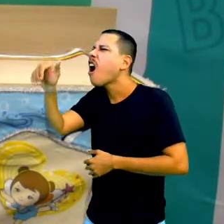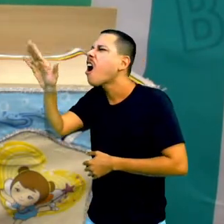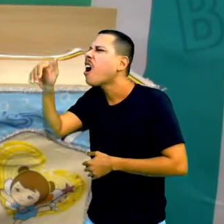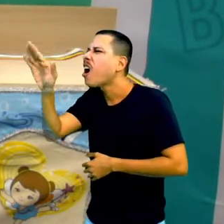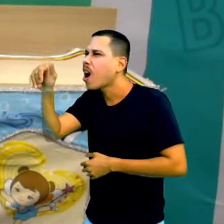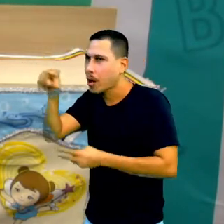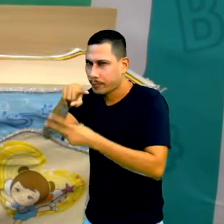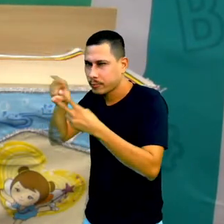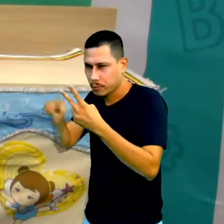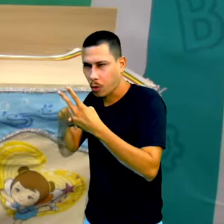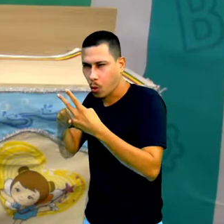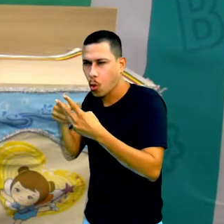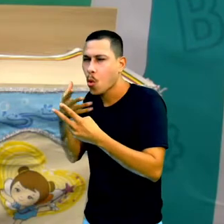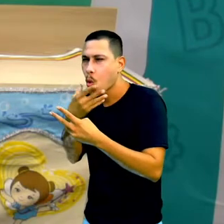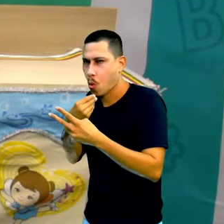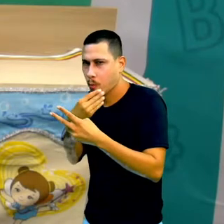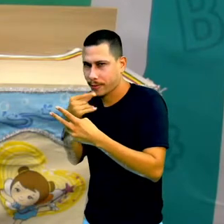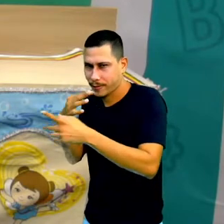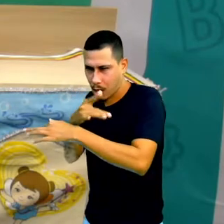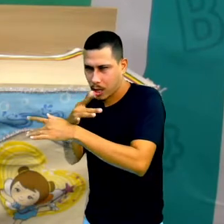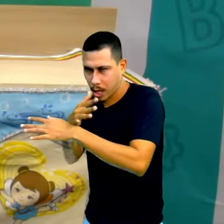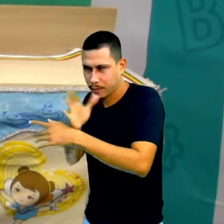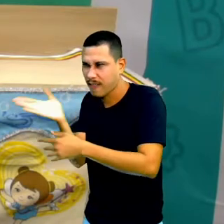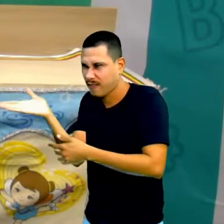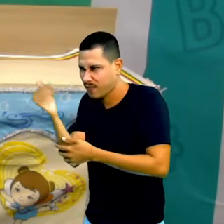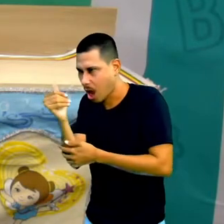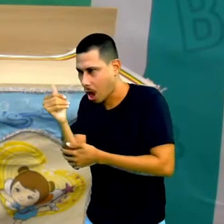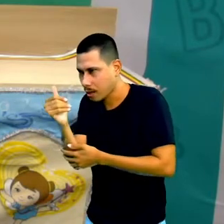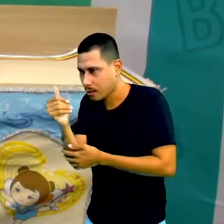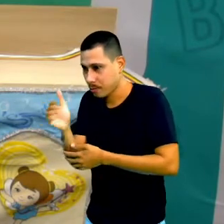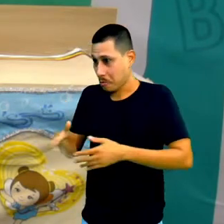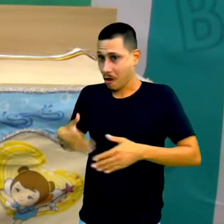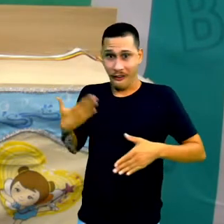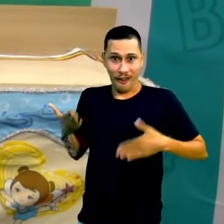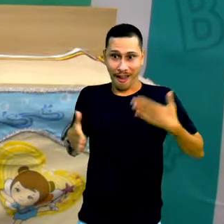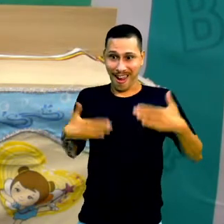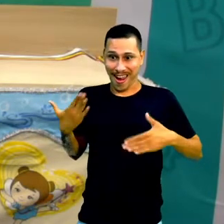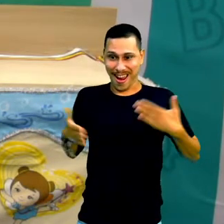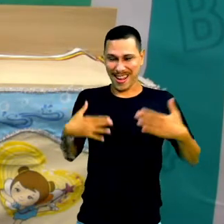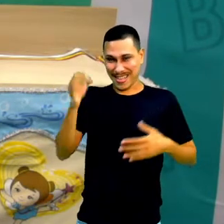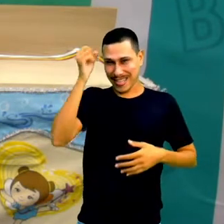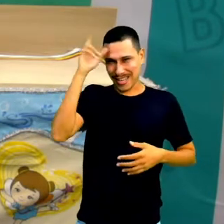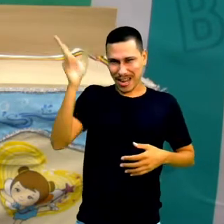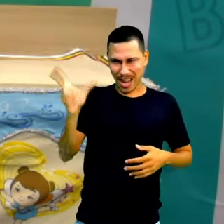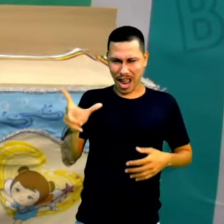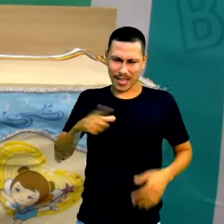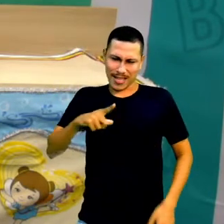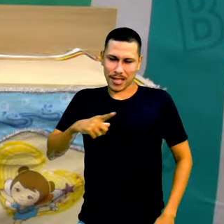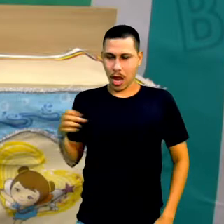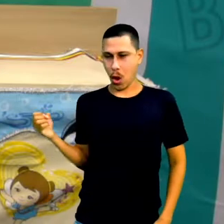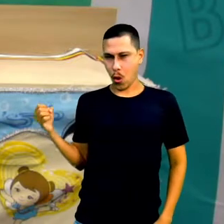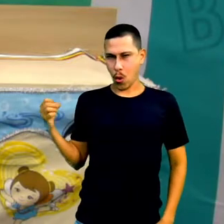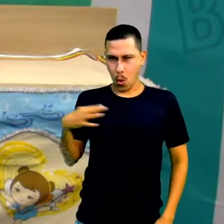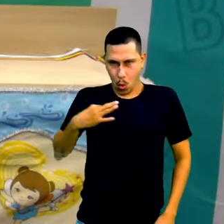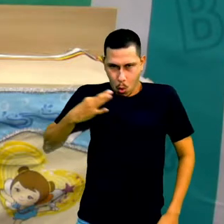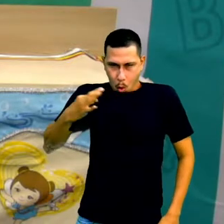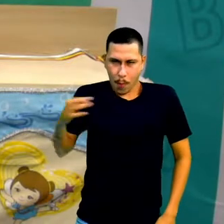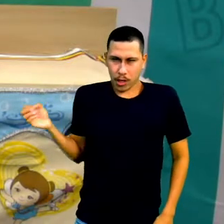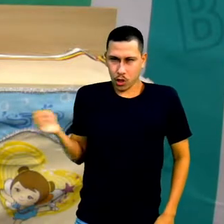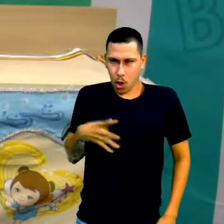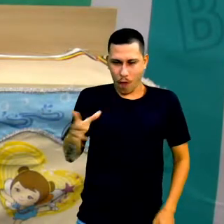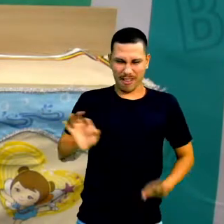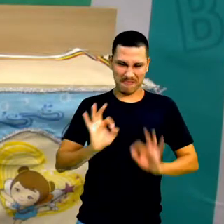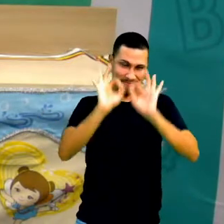dois. Chamou os dois sujeitos e animado com a ideia de ter uma roupa muito chique,